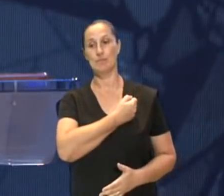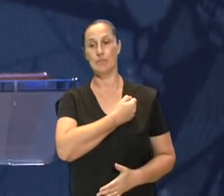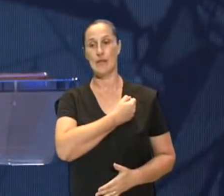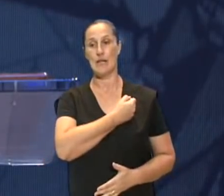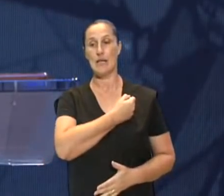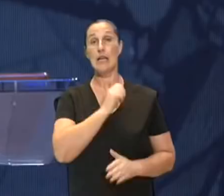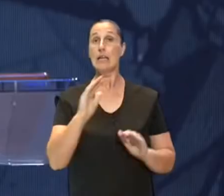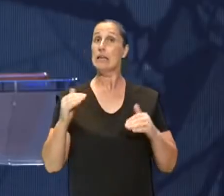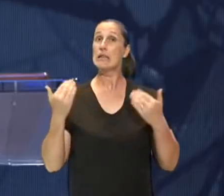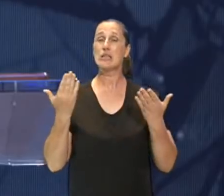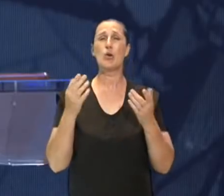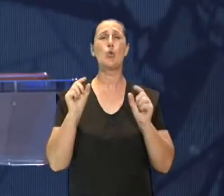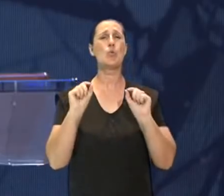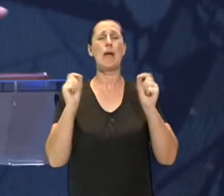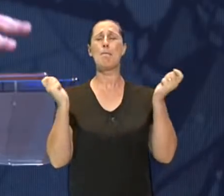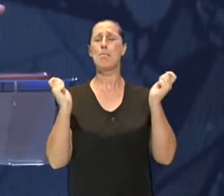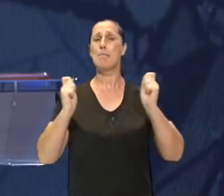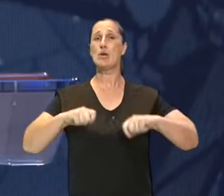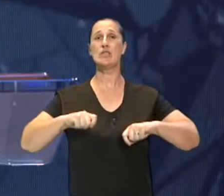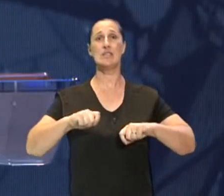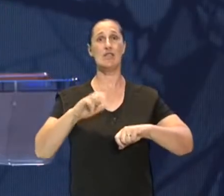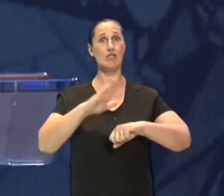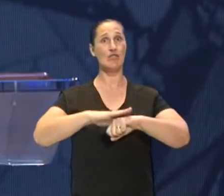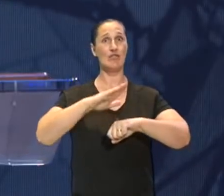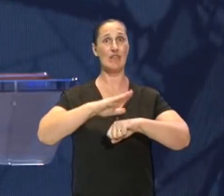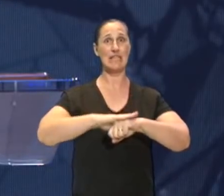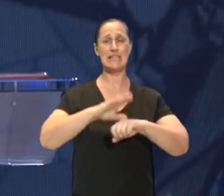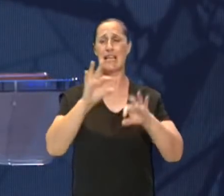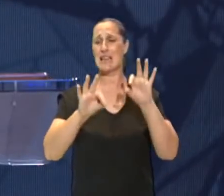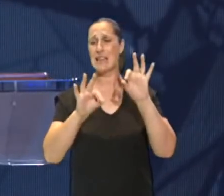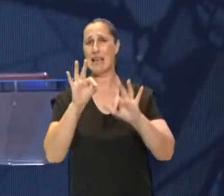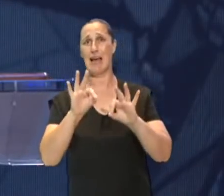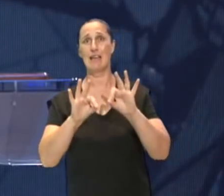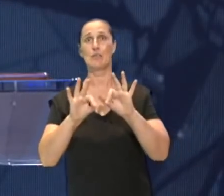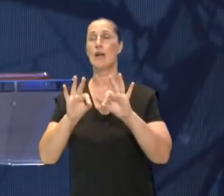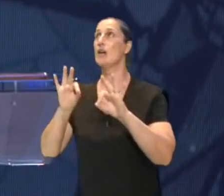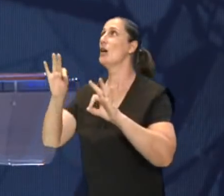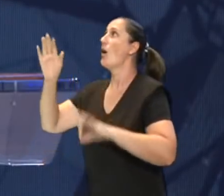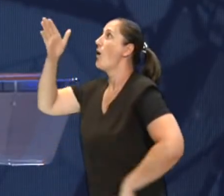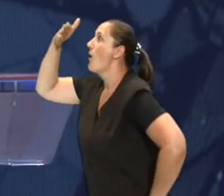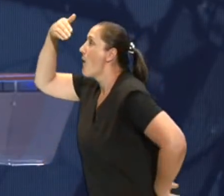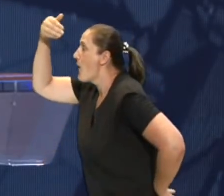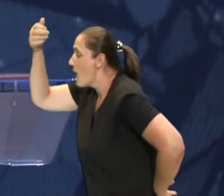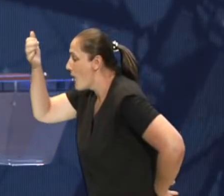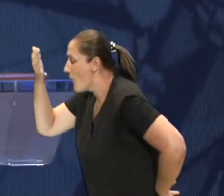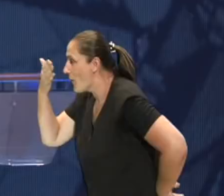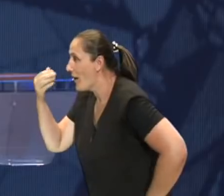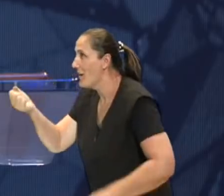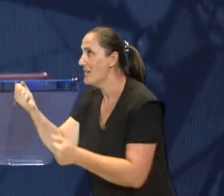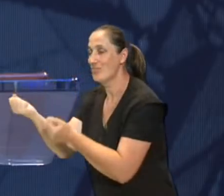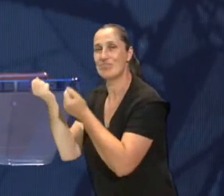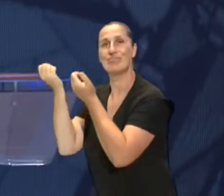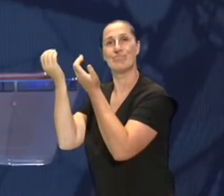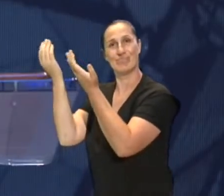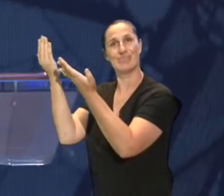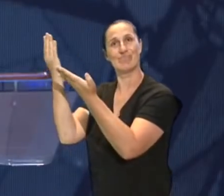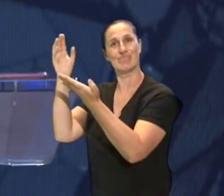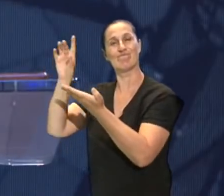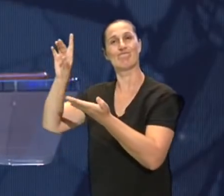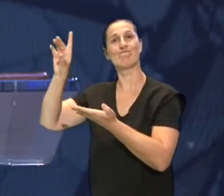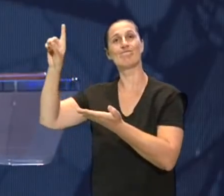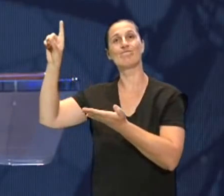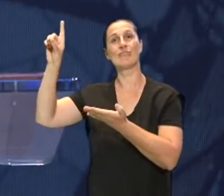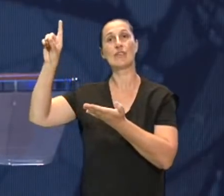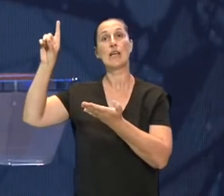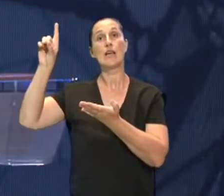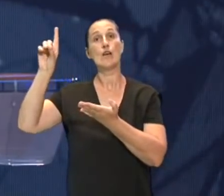é? De melhor, como igreja, nós tentamos fazer para honrar o nosso Salvador, Jesus. E convido